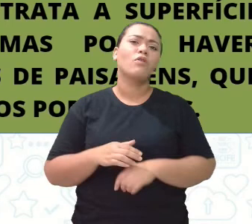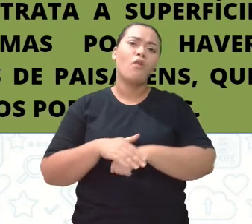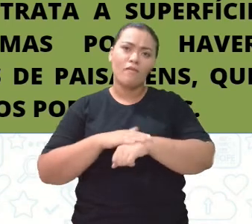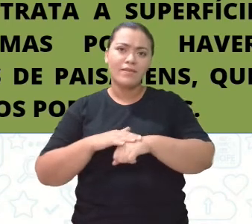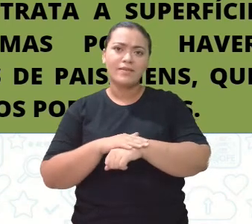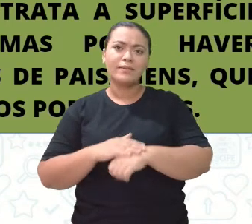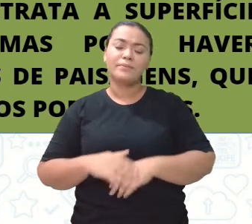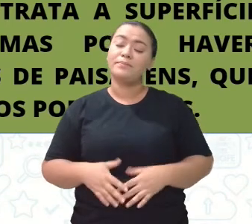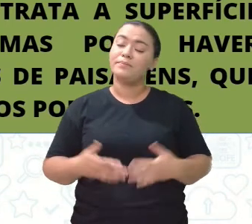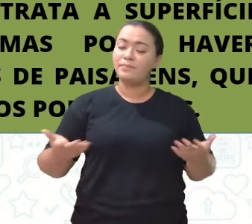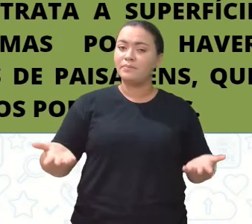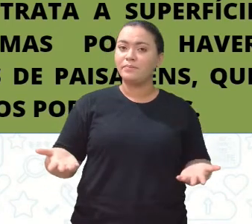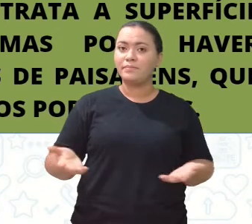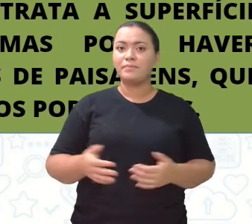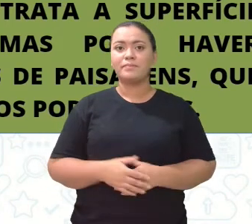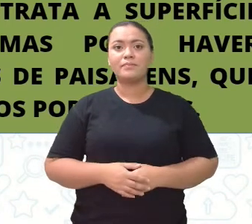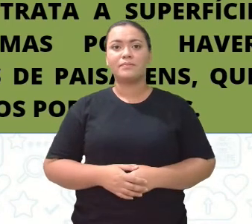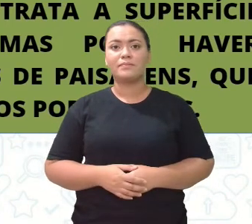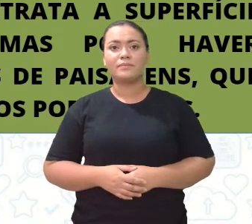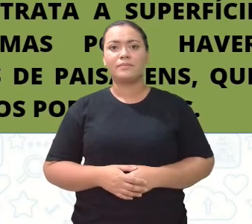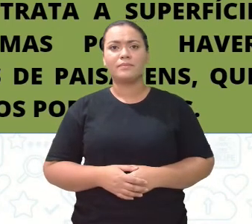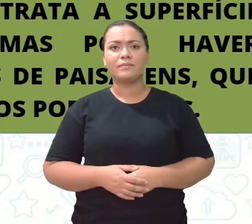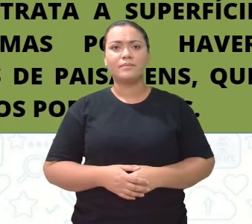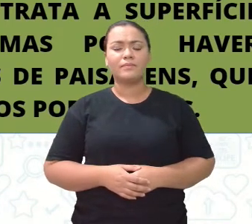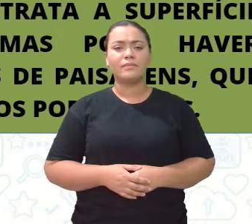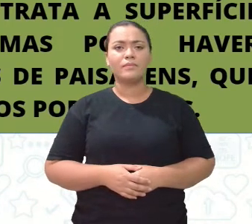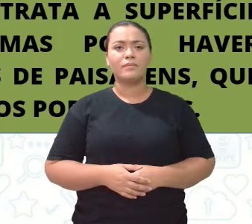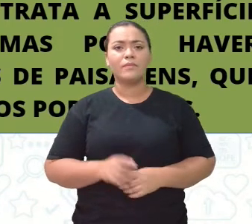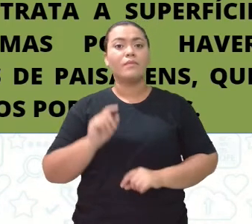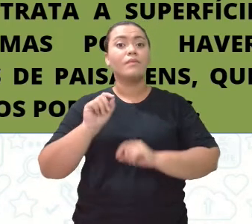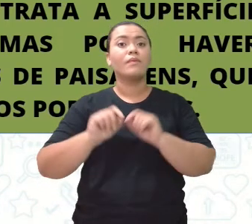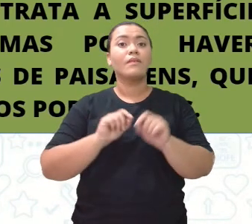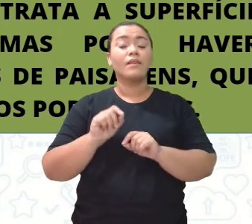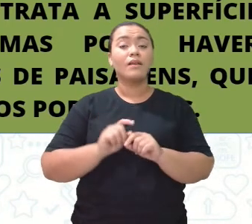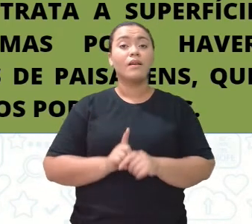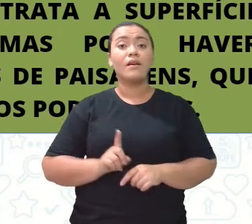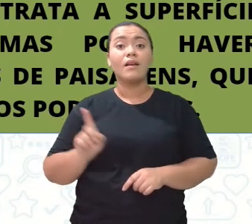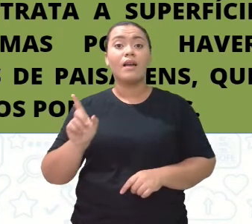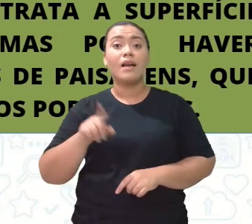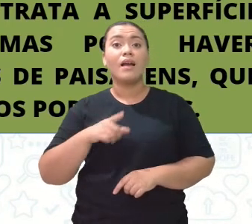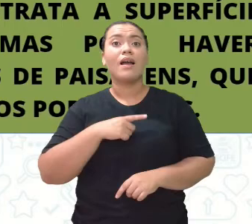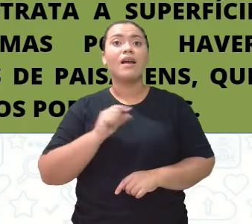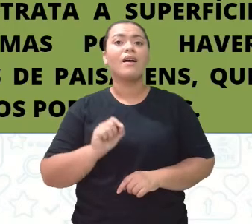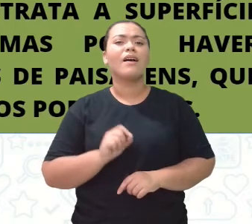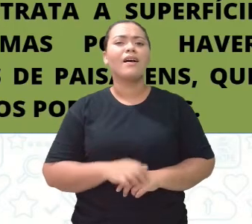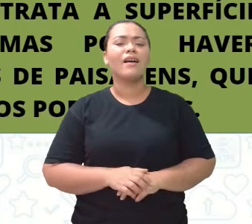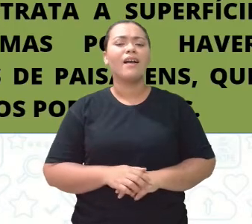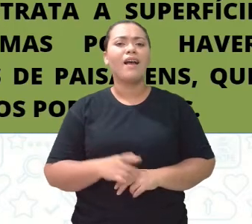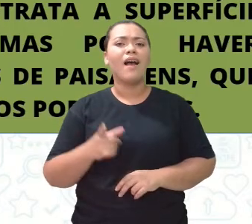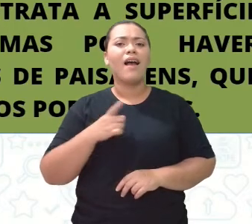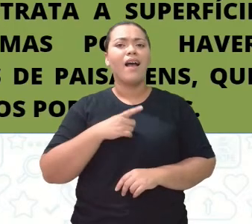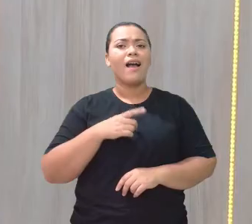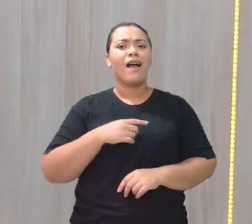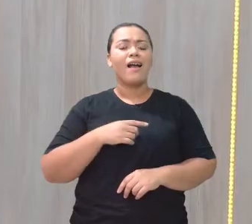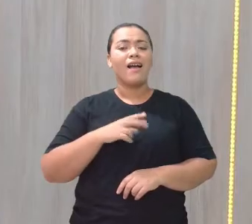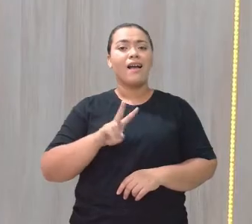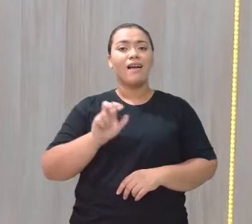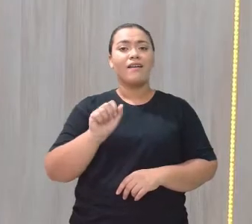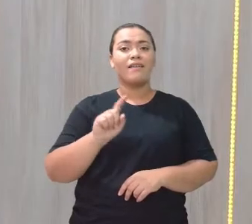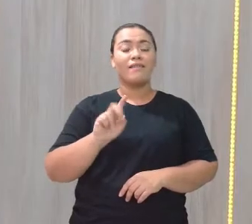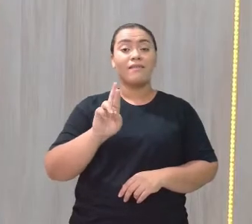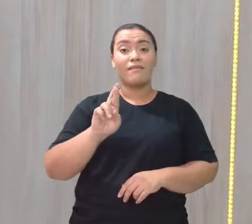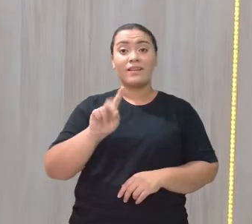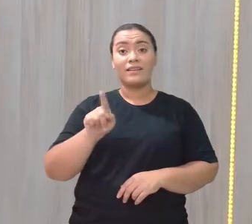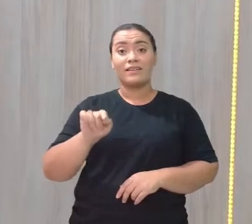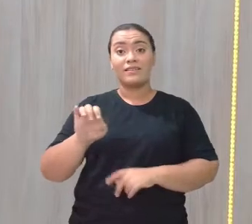Bom, nossa, de fundo eu coloquei logo o quê? A várzea, o castelo de Ricardo Brenan na